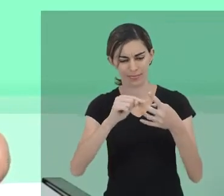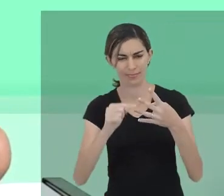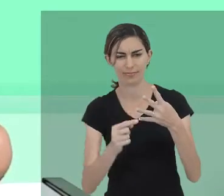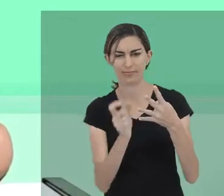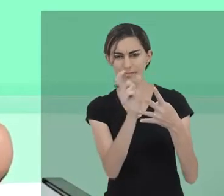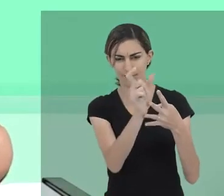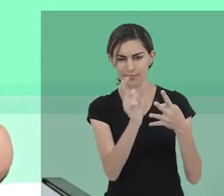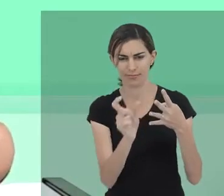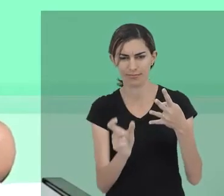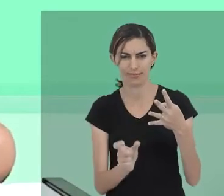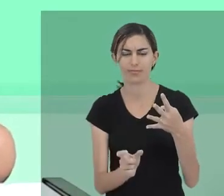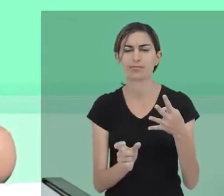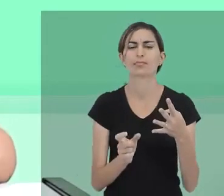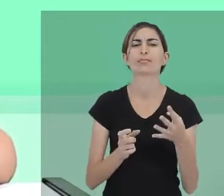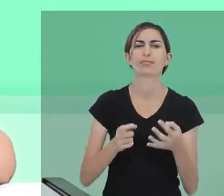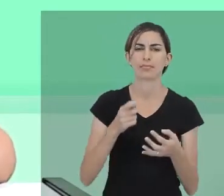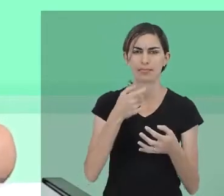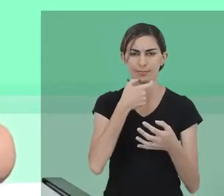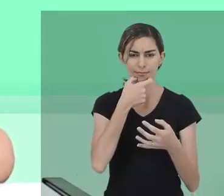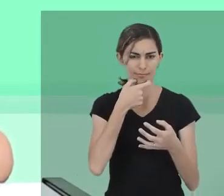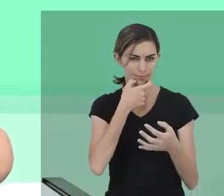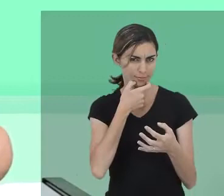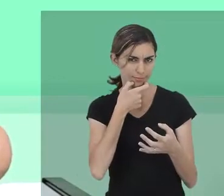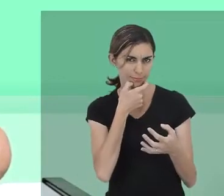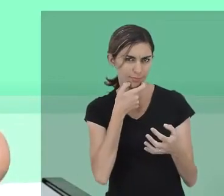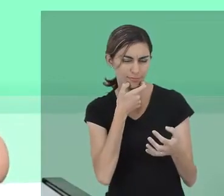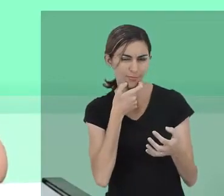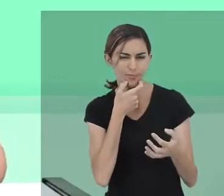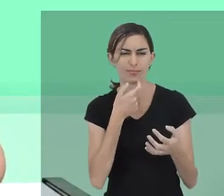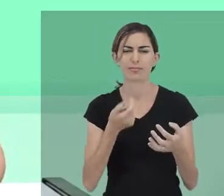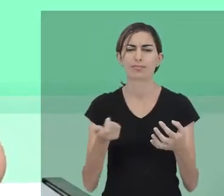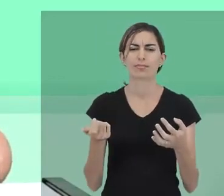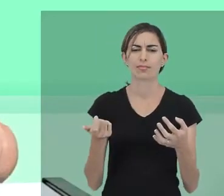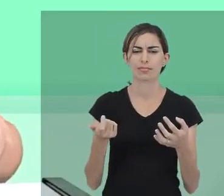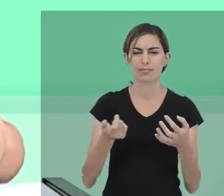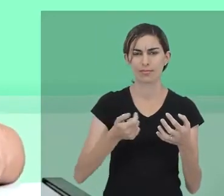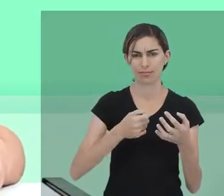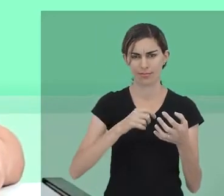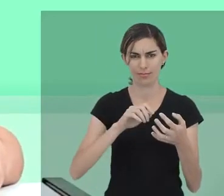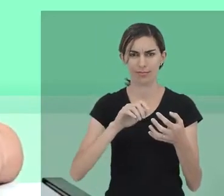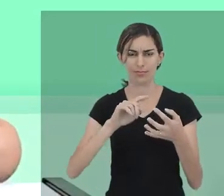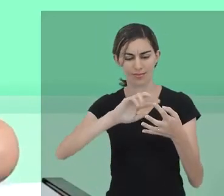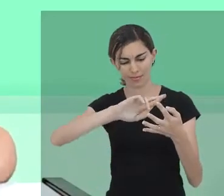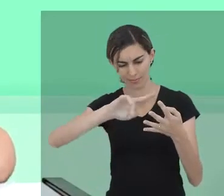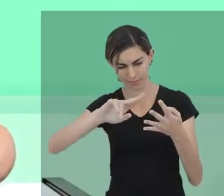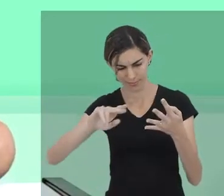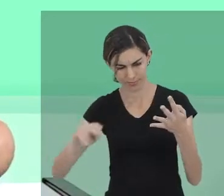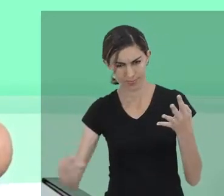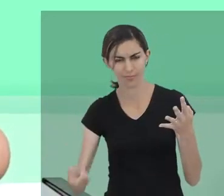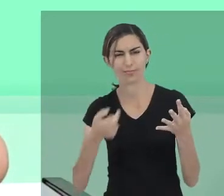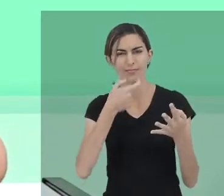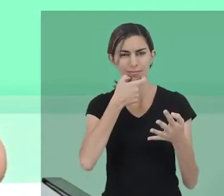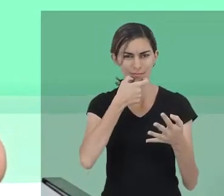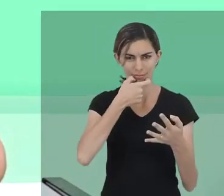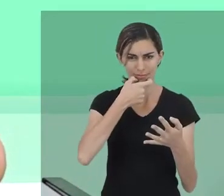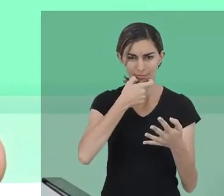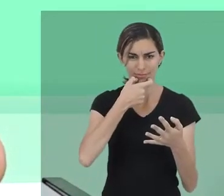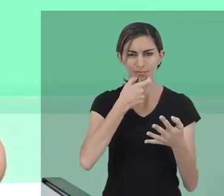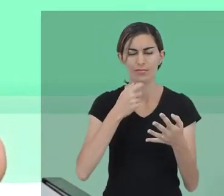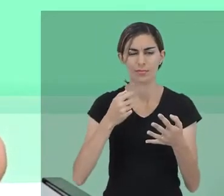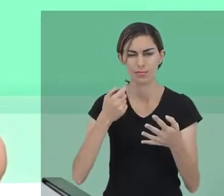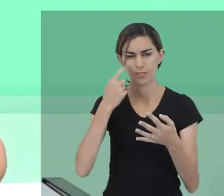E-commerce. A outra, business to consumer. Business to